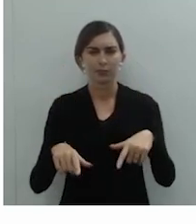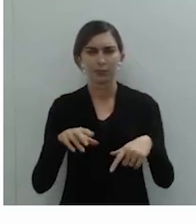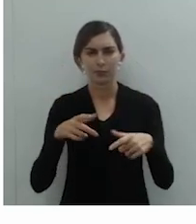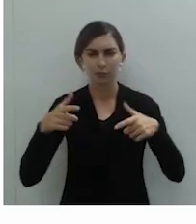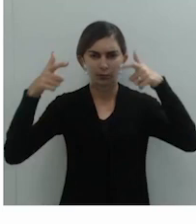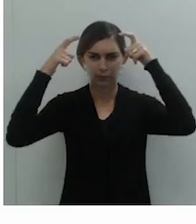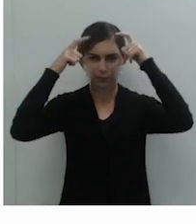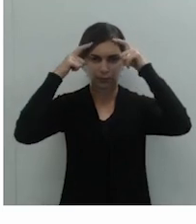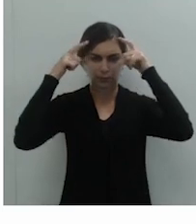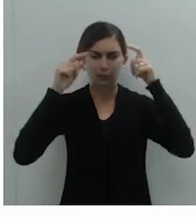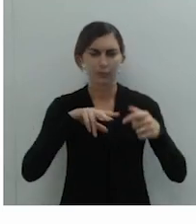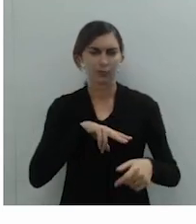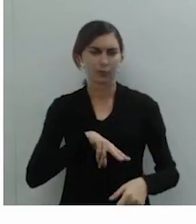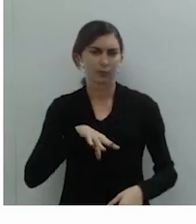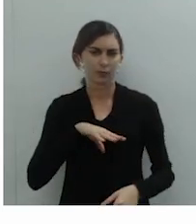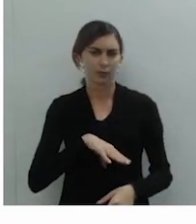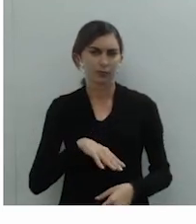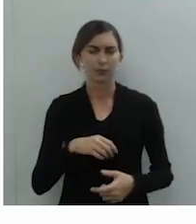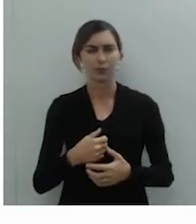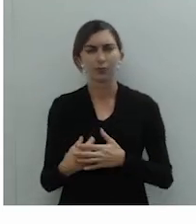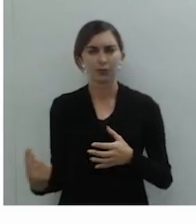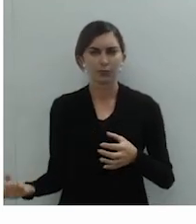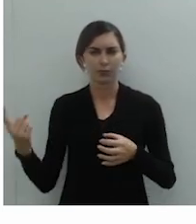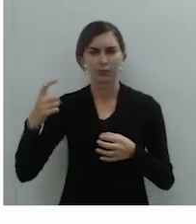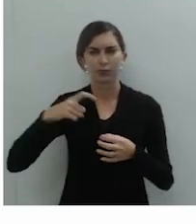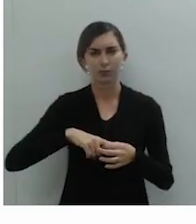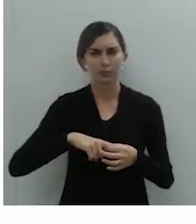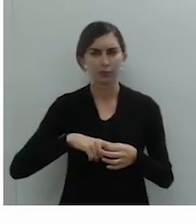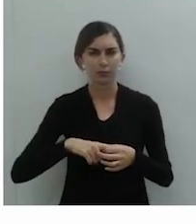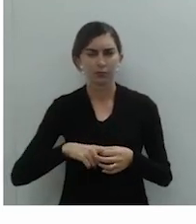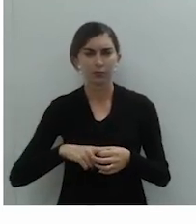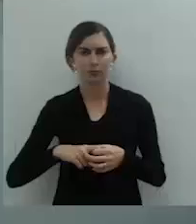Portugal. Eu vou voltar